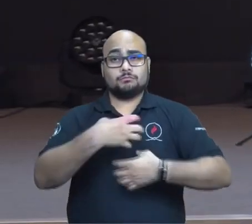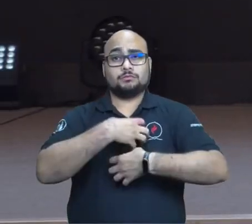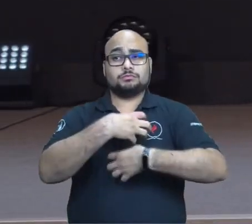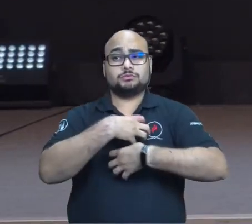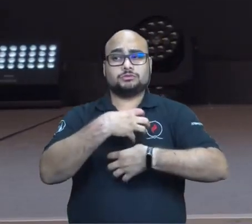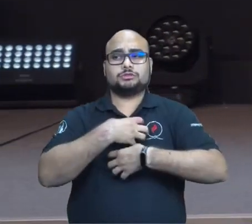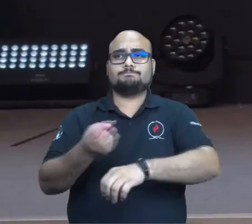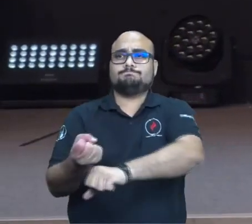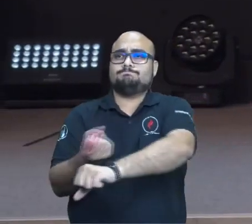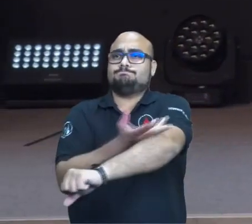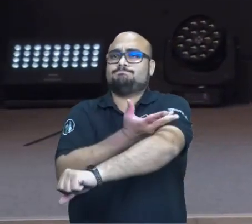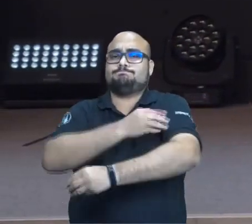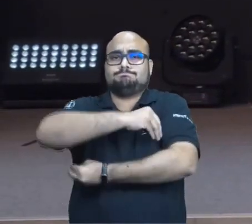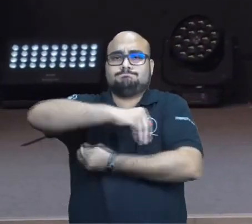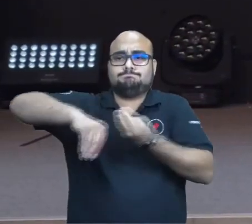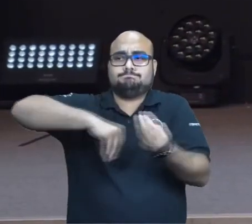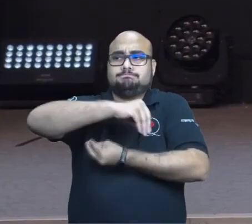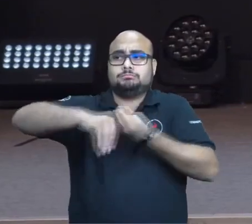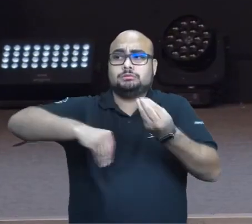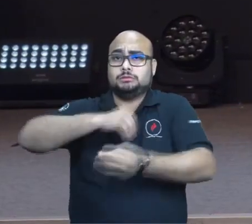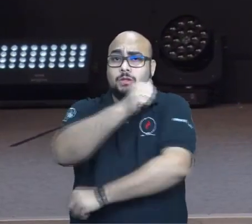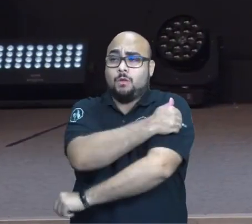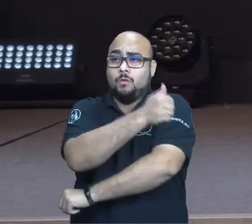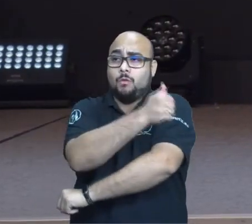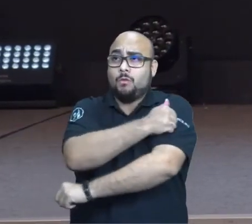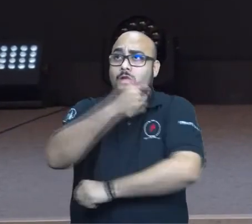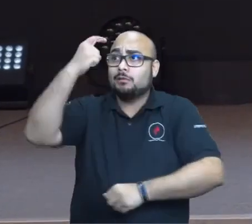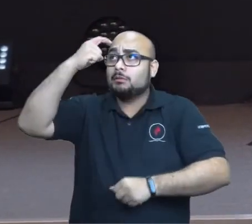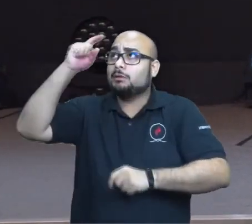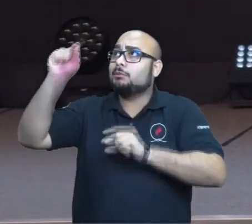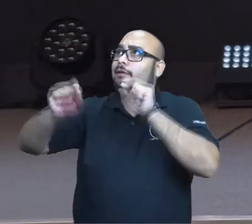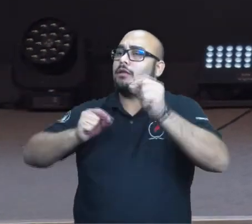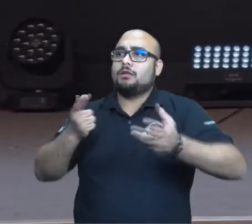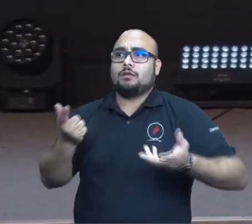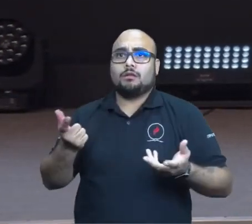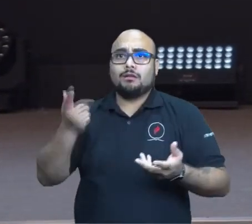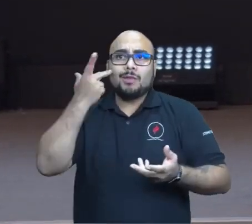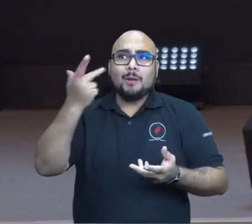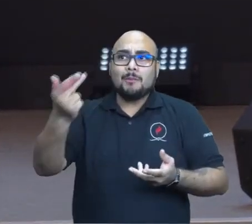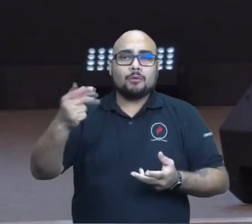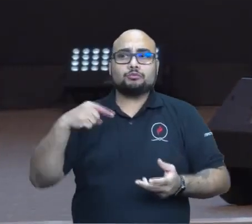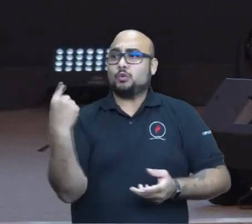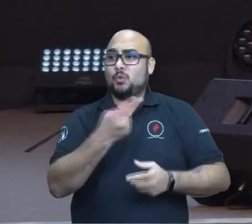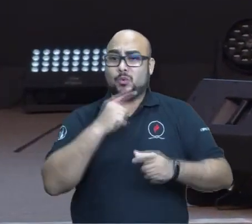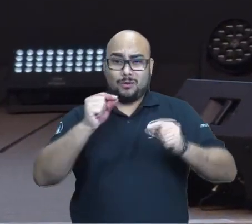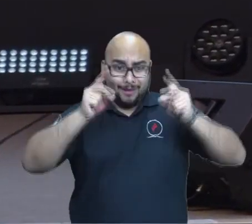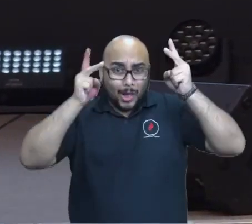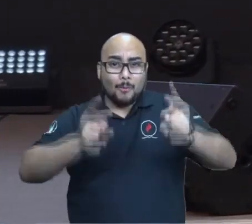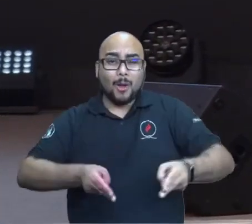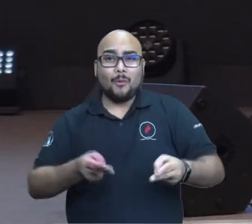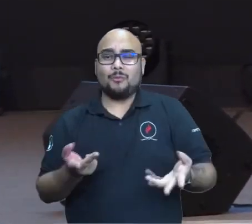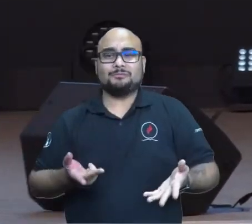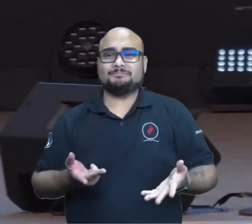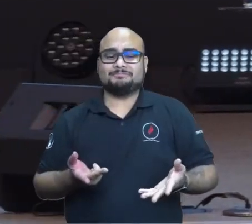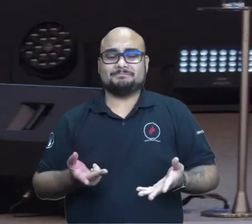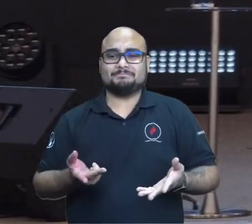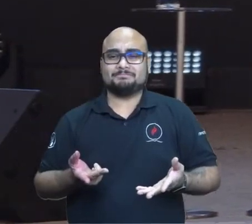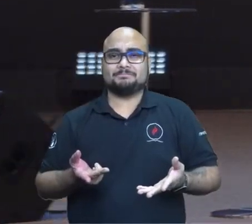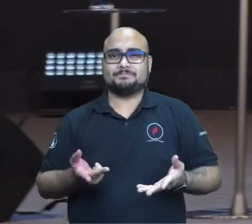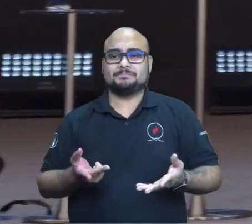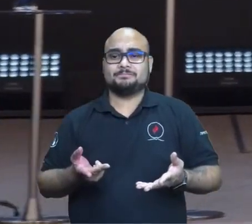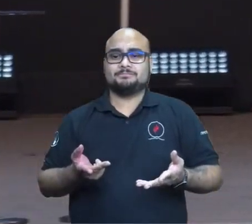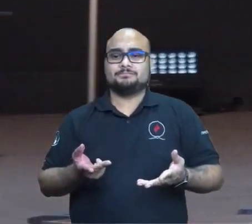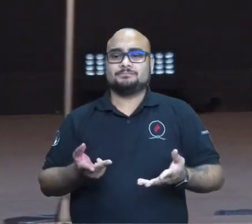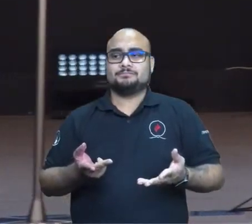envolvendo esse trabalhador que é muito comum de acontecer na nossa vida a gente acaba